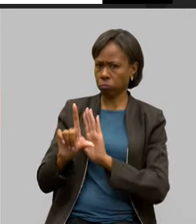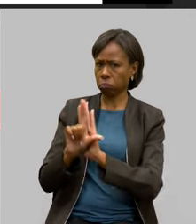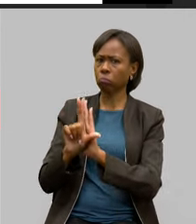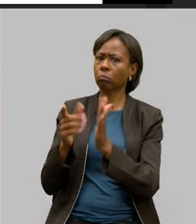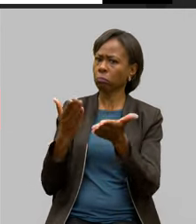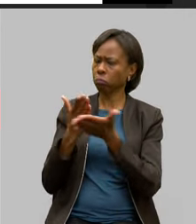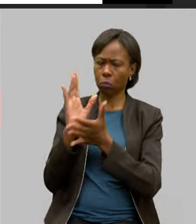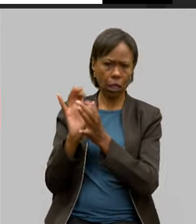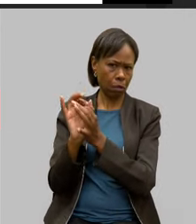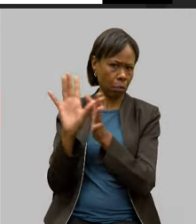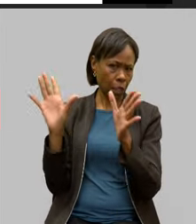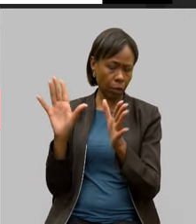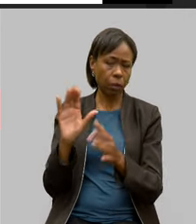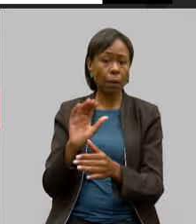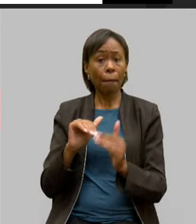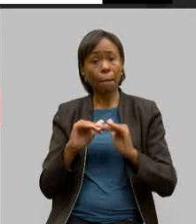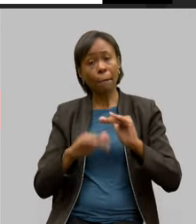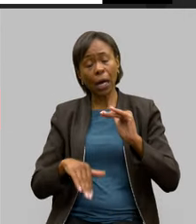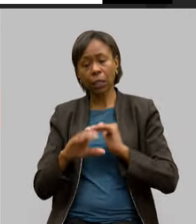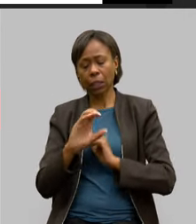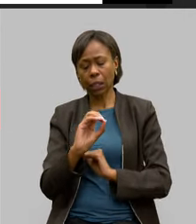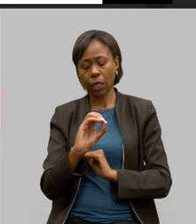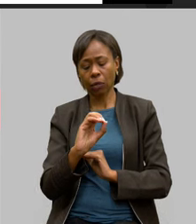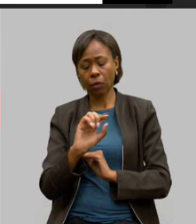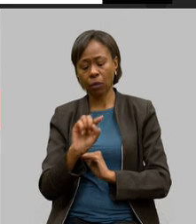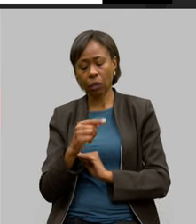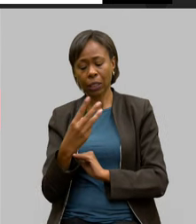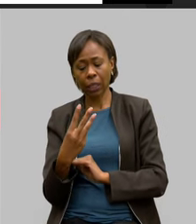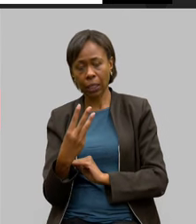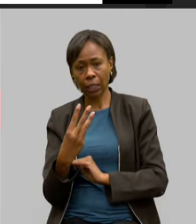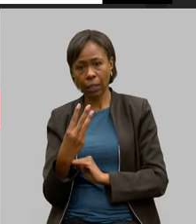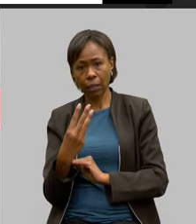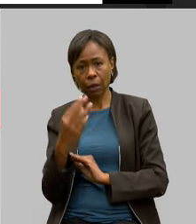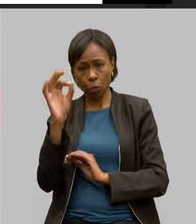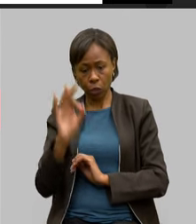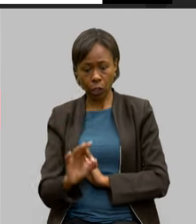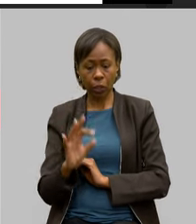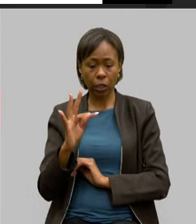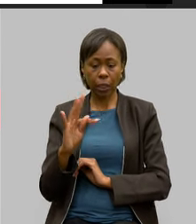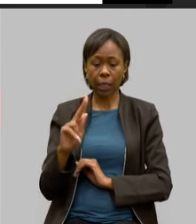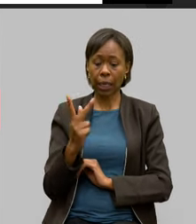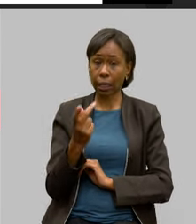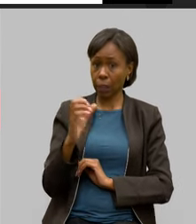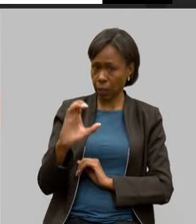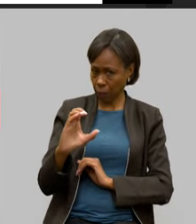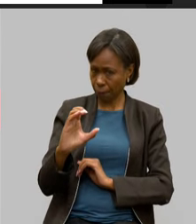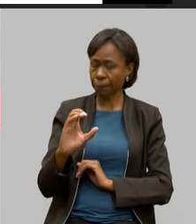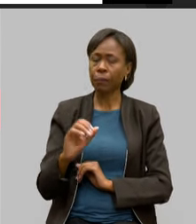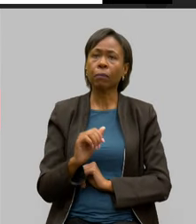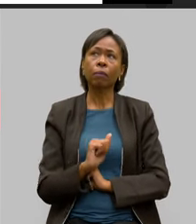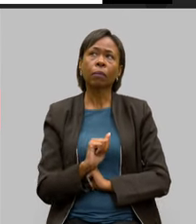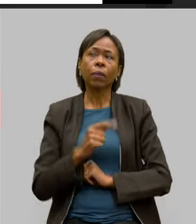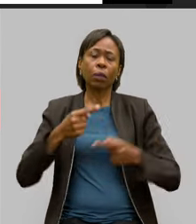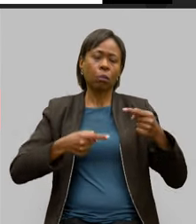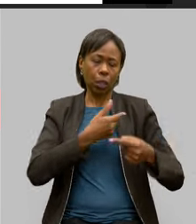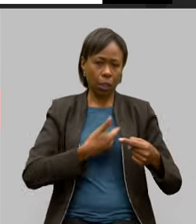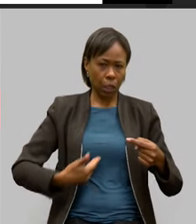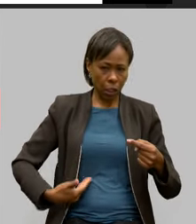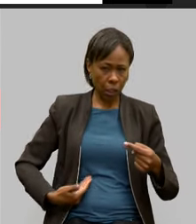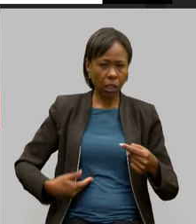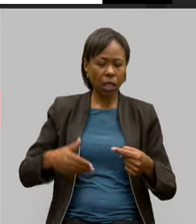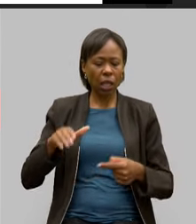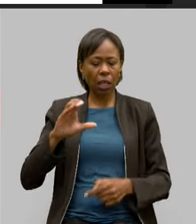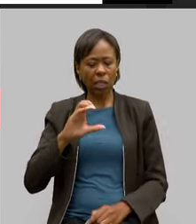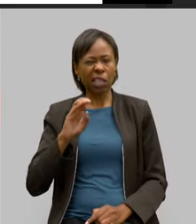menos menos de 0,33% de thc as políticas públicas na área de saúde relacionadas ao ao cbd é uma